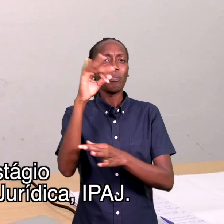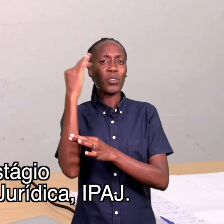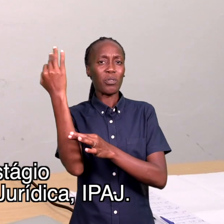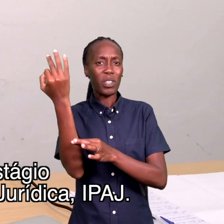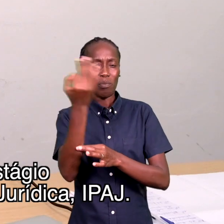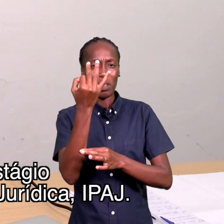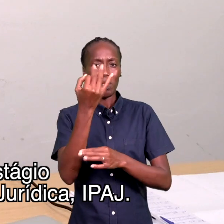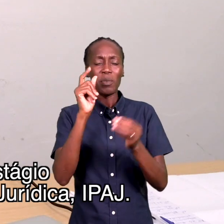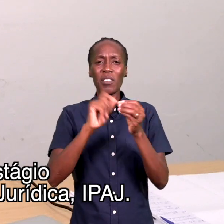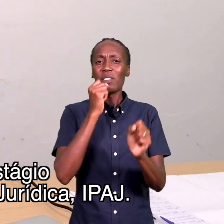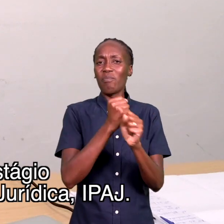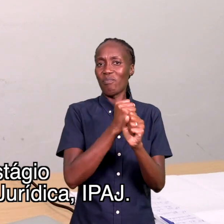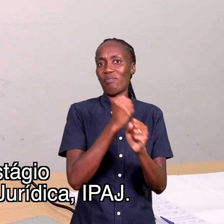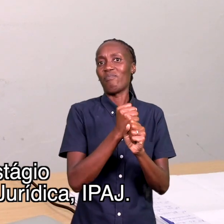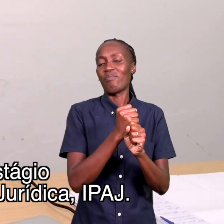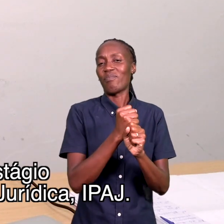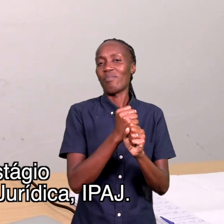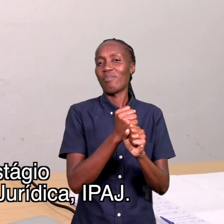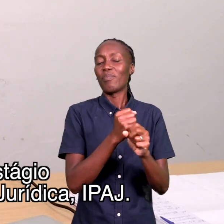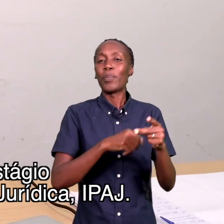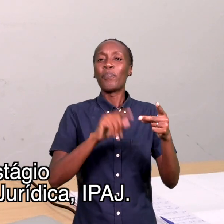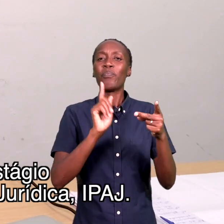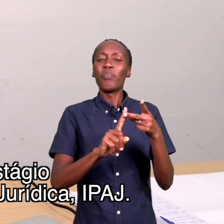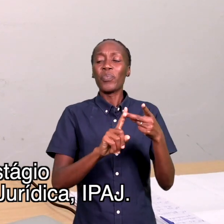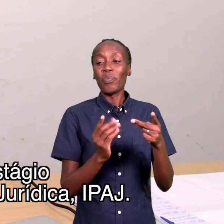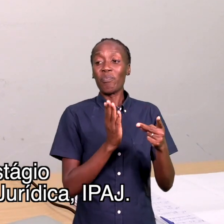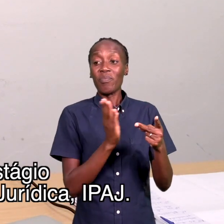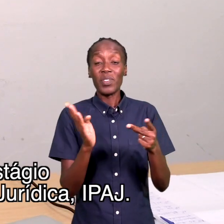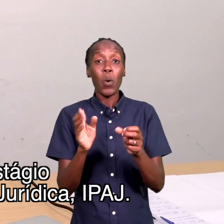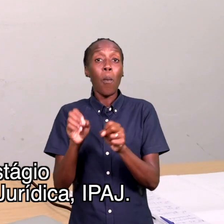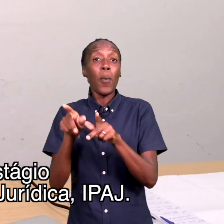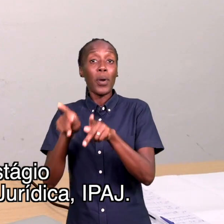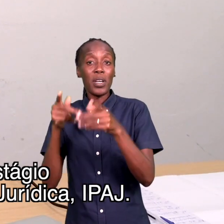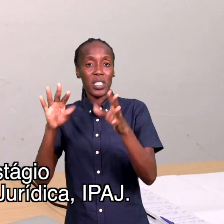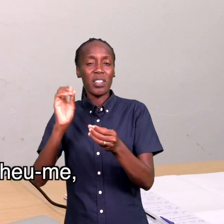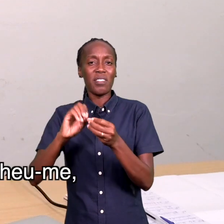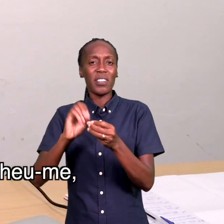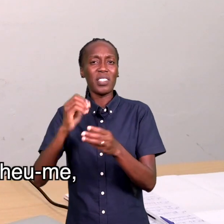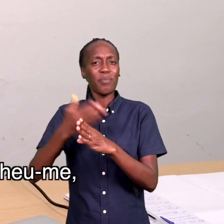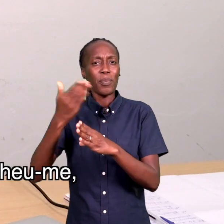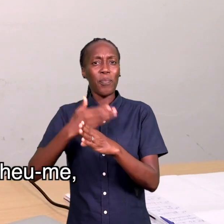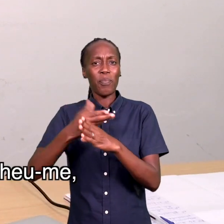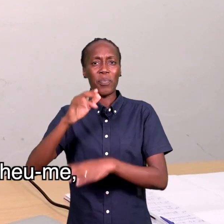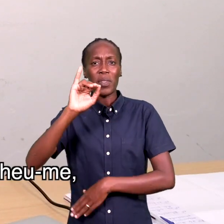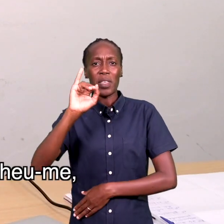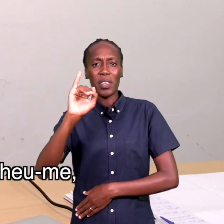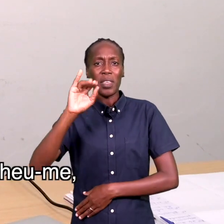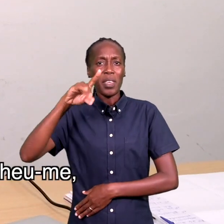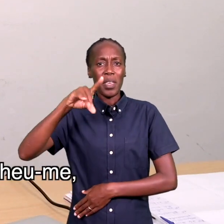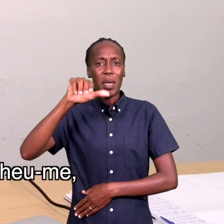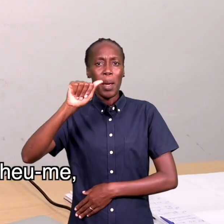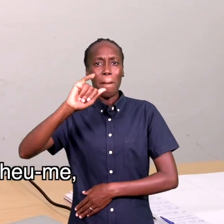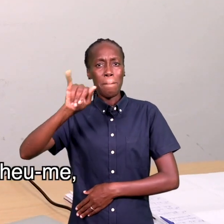Tive a oportunidade de fazer o estágio no IPAS. O Centro de